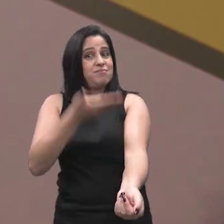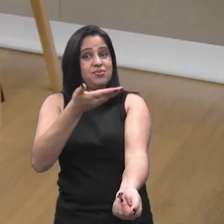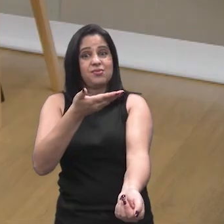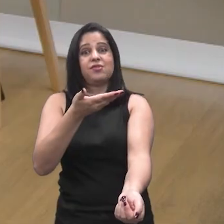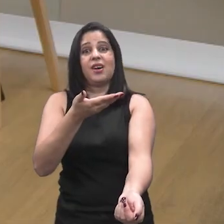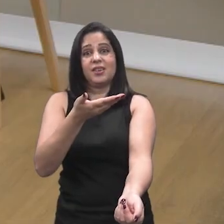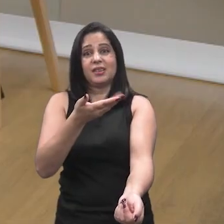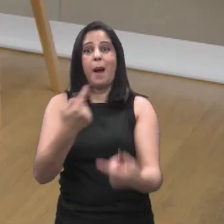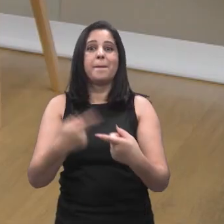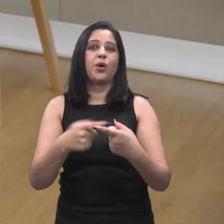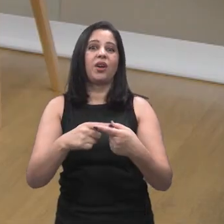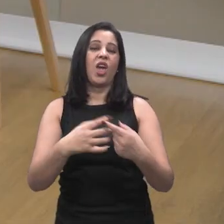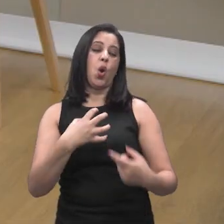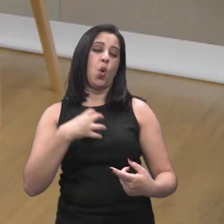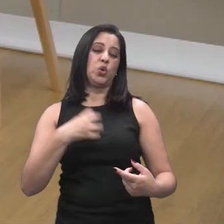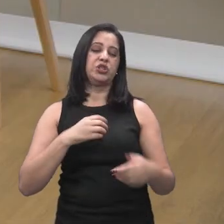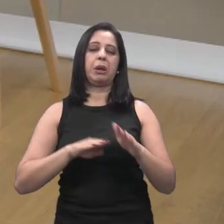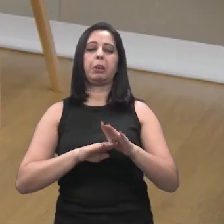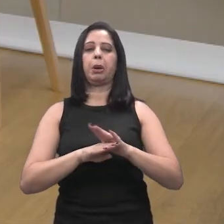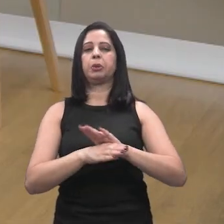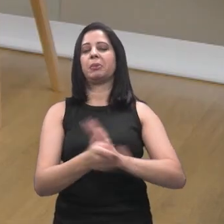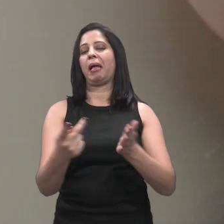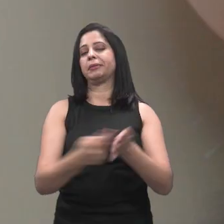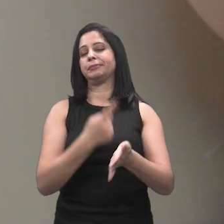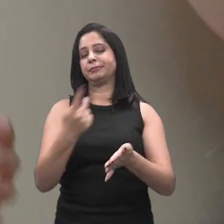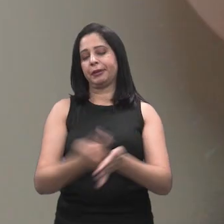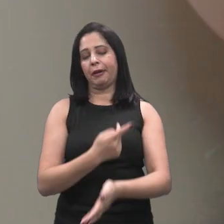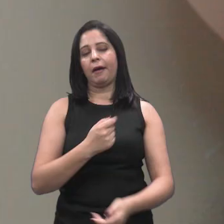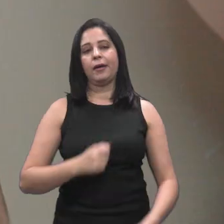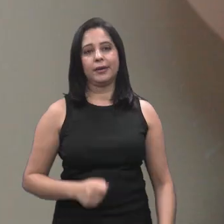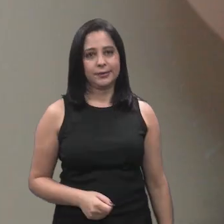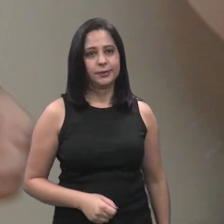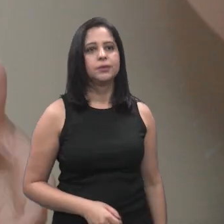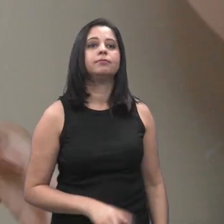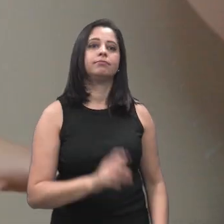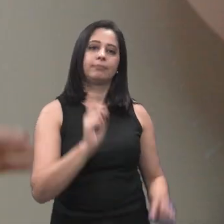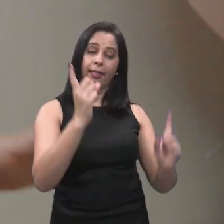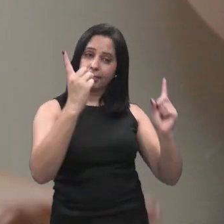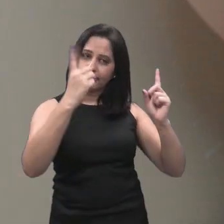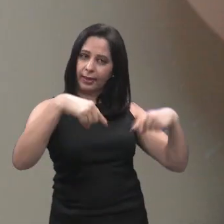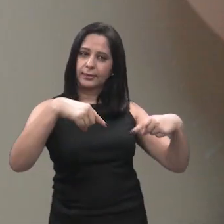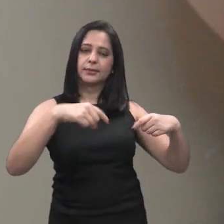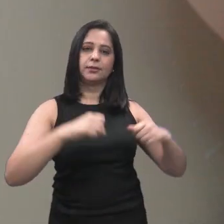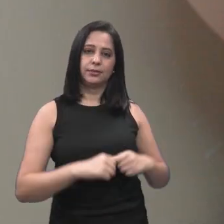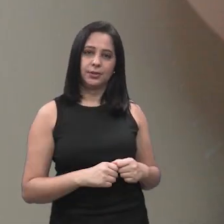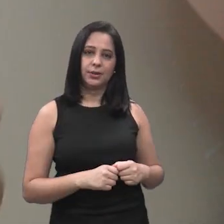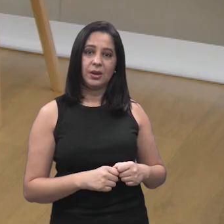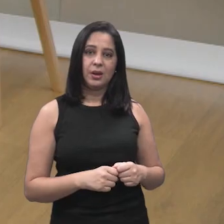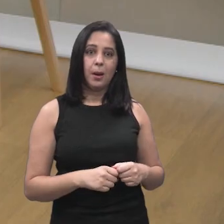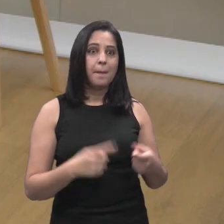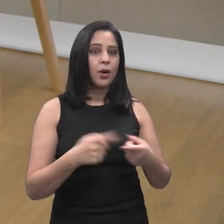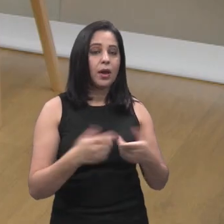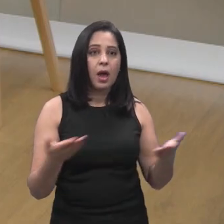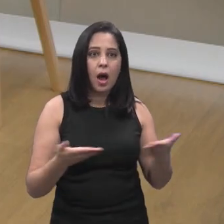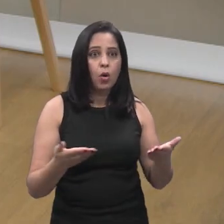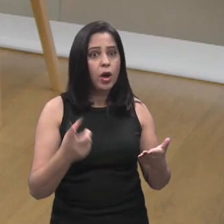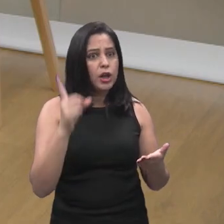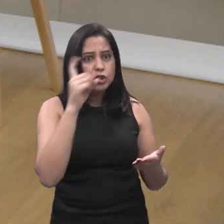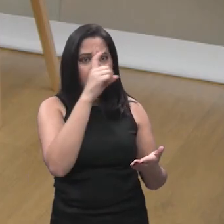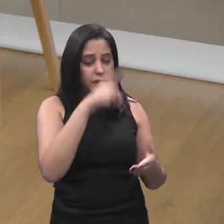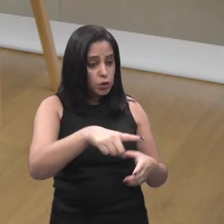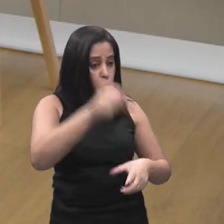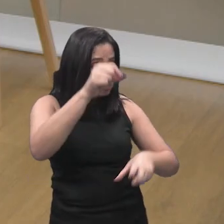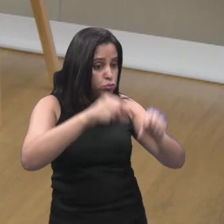por incrível que pareça. E como você falou, é um desafio, porque está cada vez mais difícil selecionar esses alimentos, né? Sim. A gente vê o exemplo do leite,